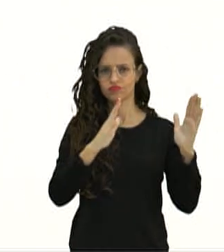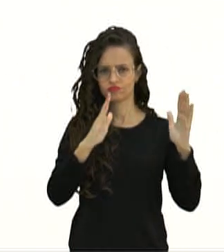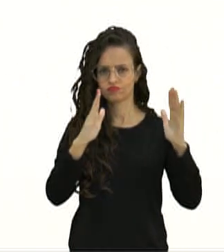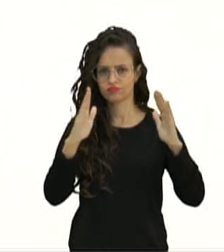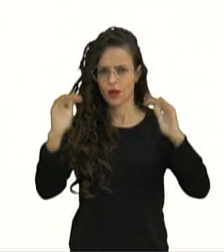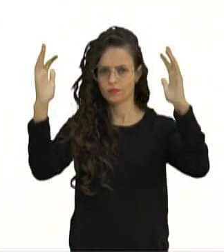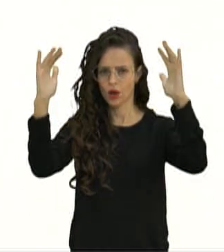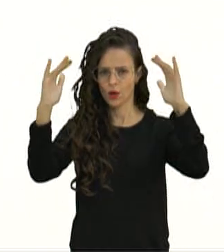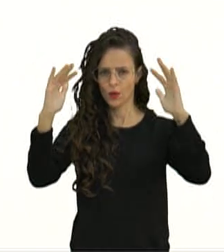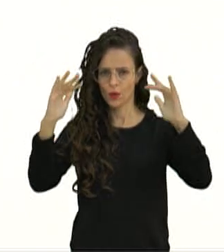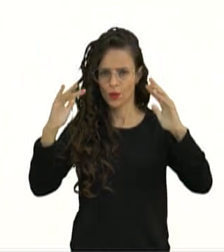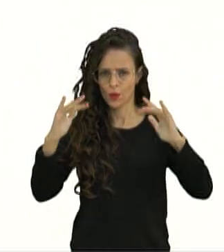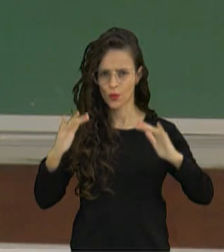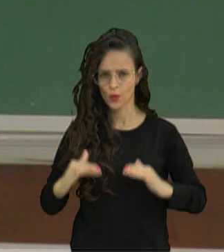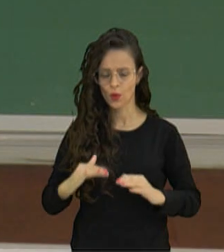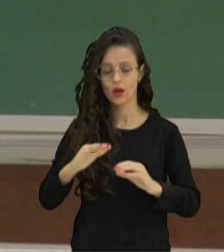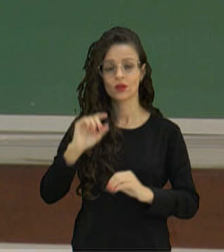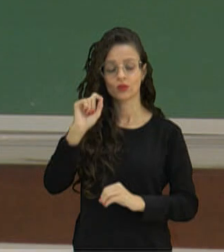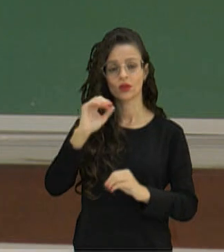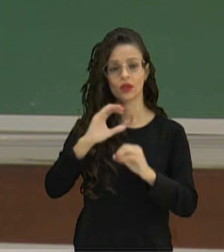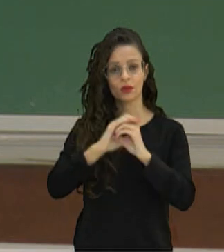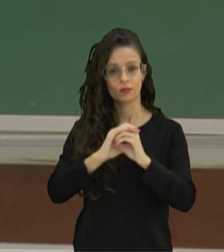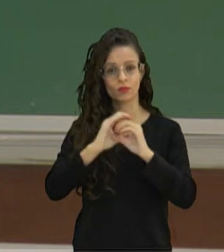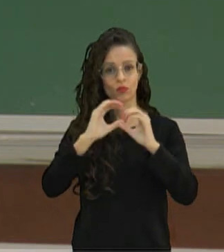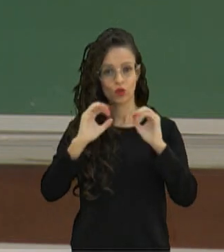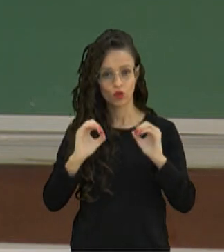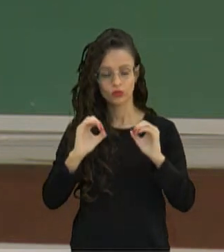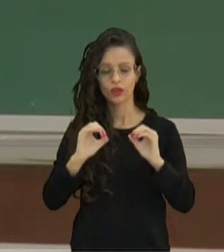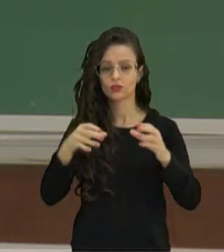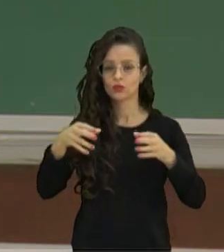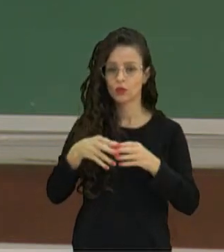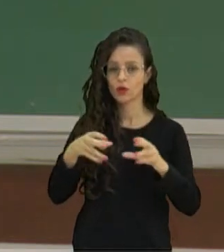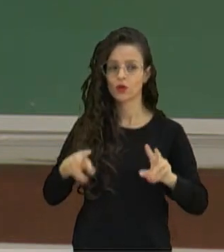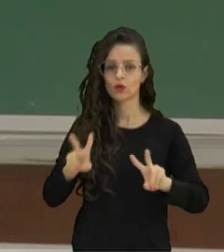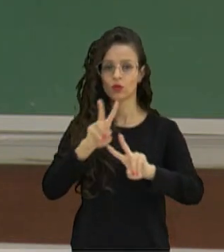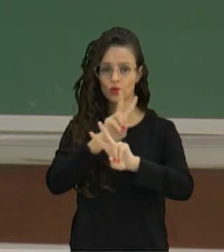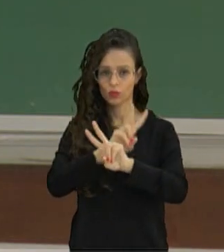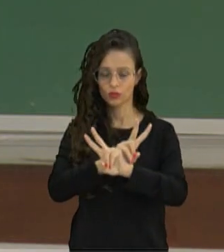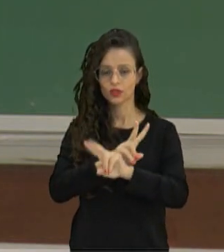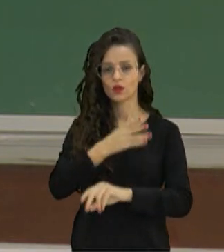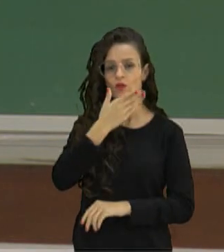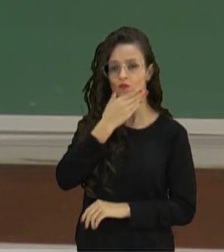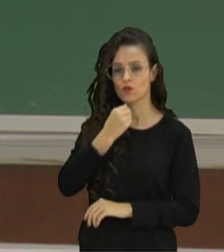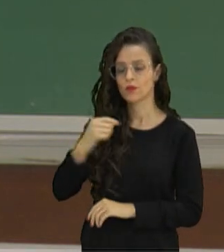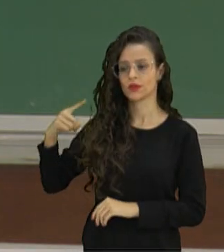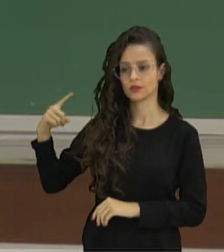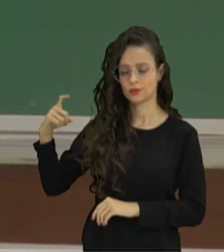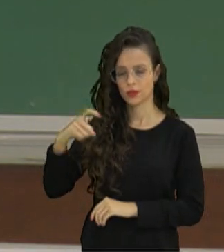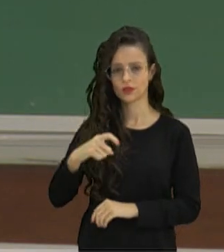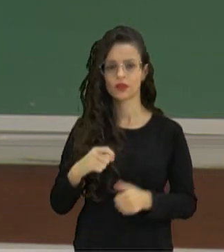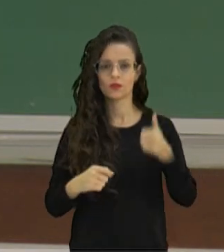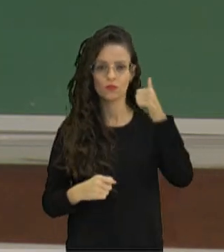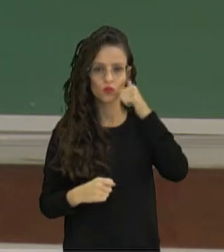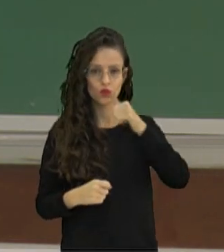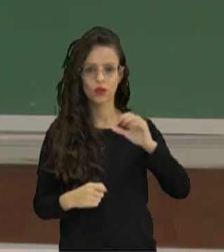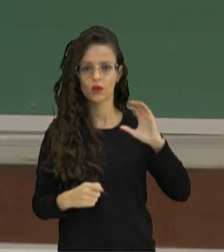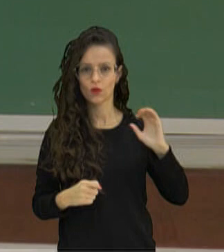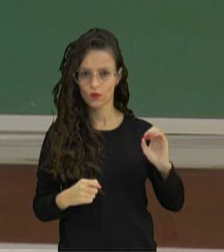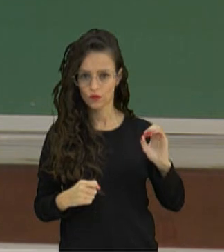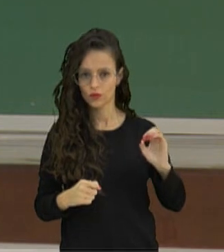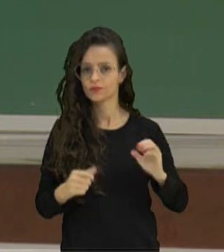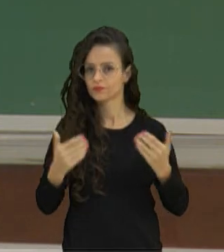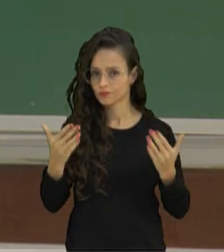uma célula com apenas a metade dos cromossomos, um conjunto de cromossomos, no homem o espermatozoide, na mulher o